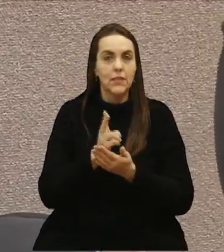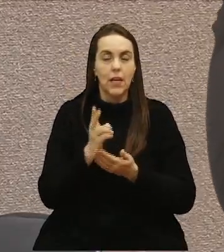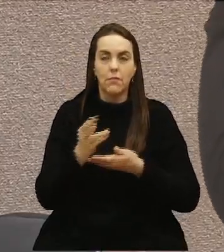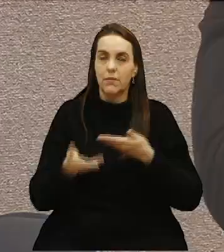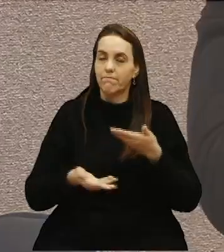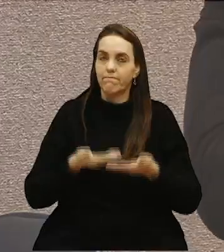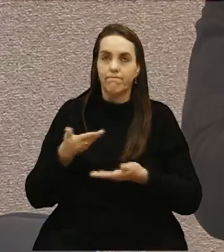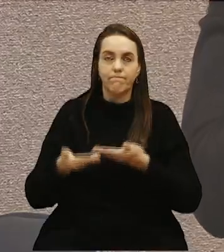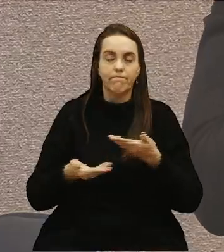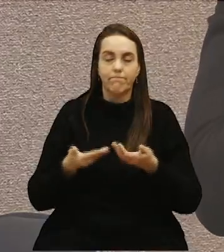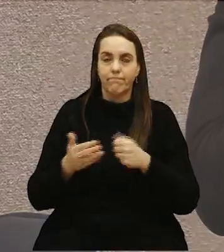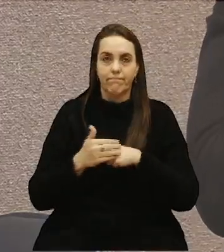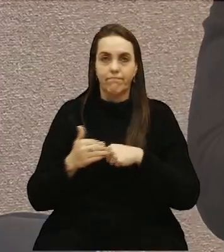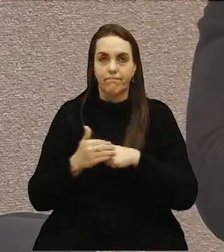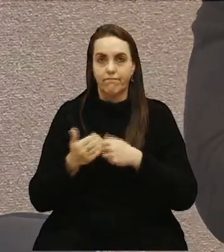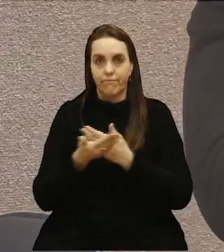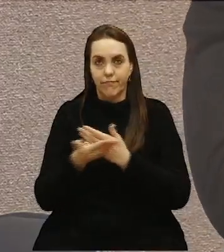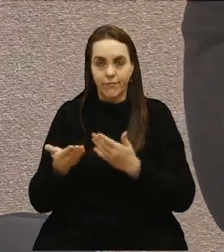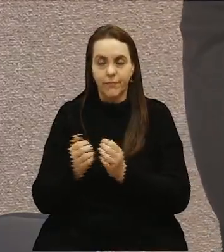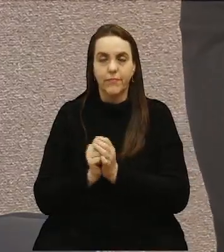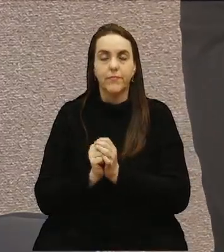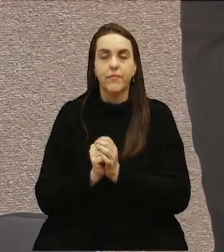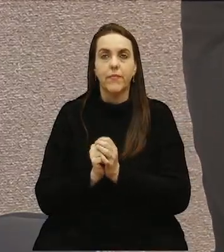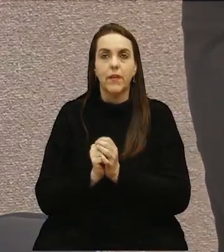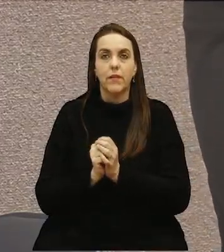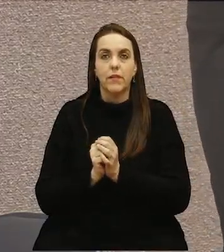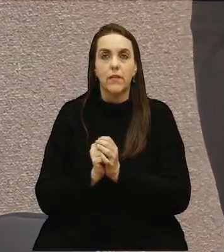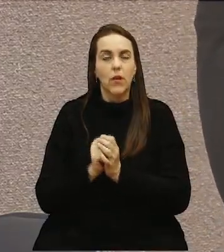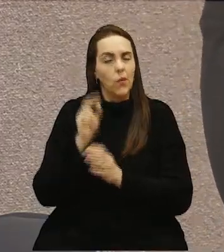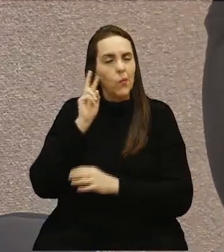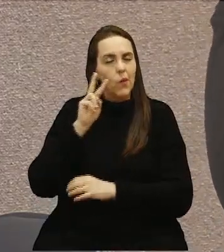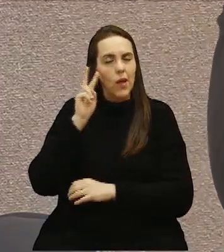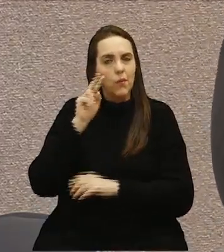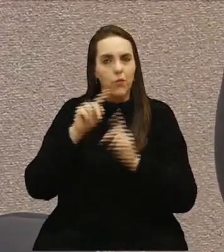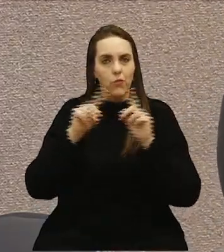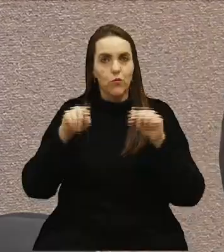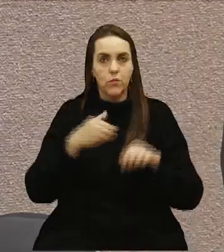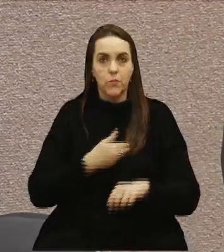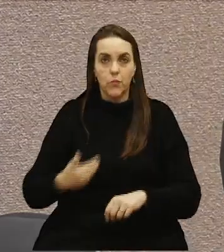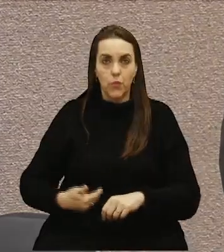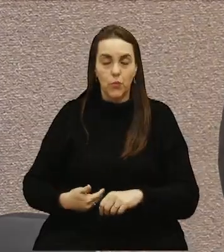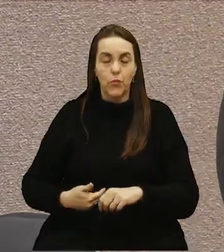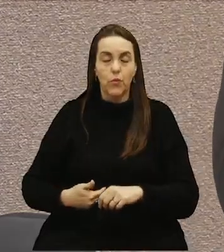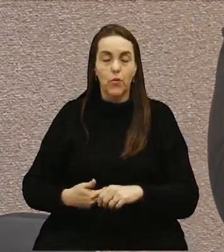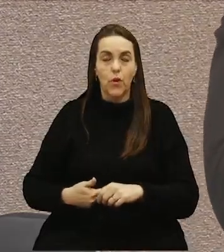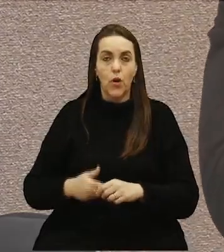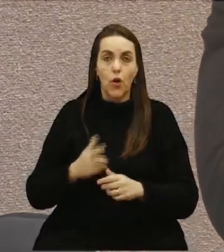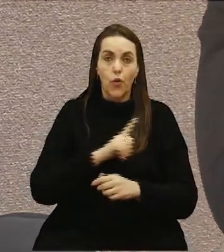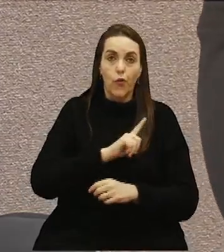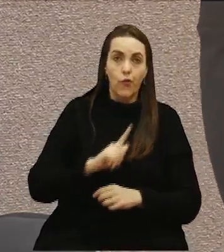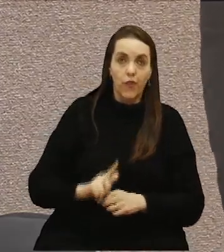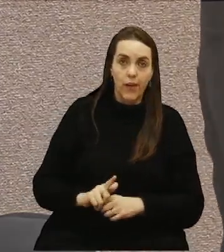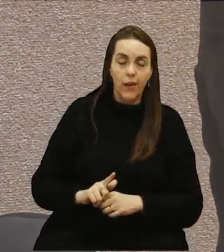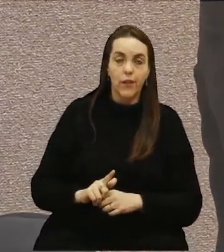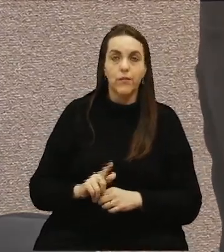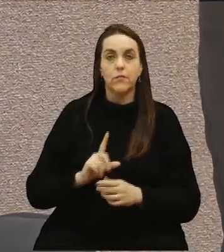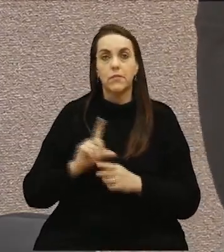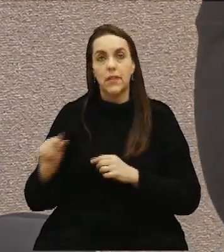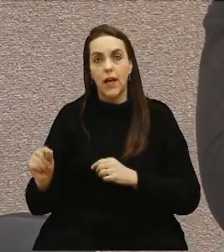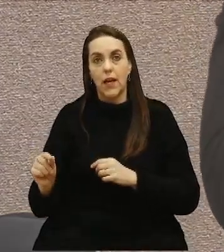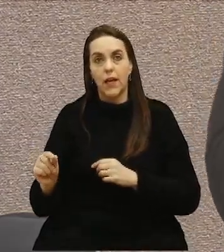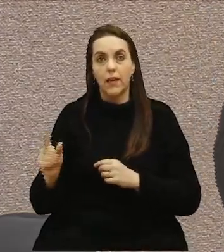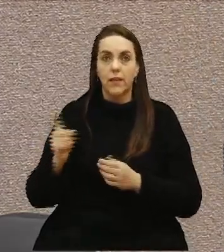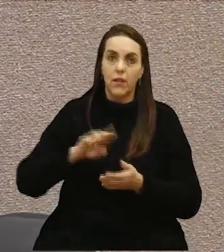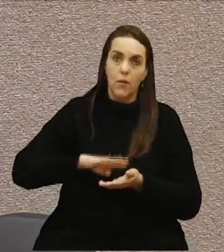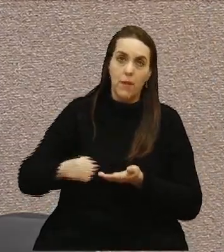cordialidade. Eu lembro que os servidores, entra governo e sai governo, quem se mantém são os servidores. Eles